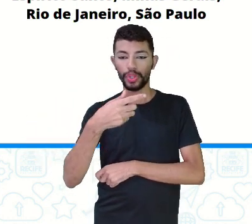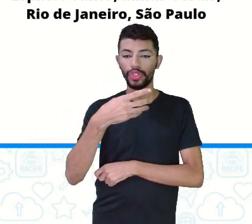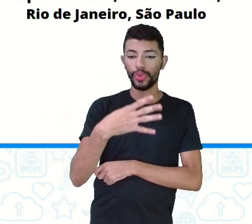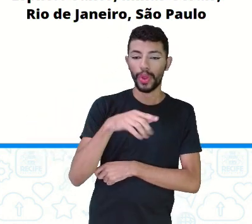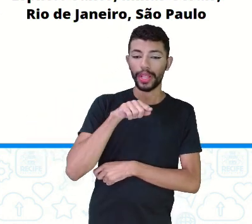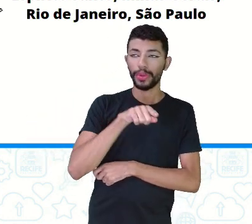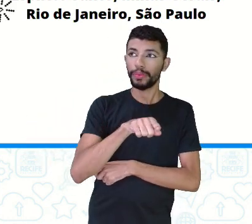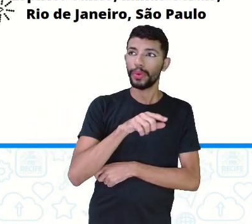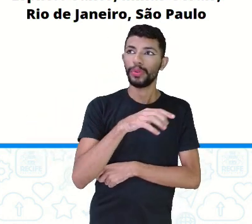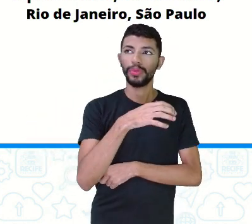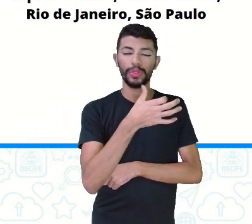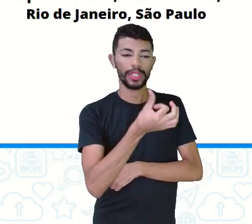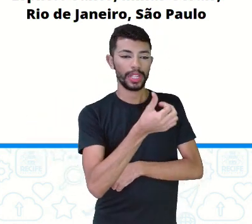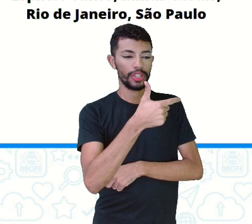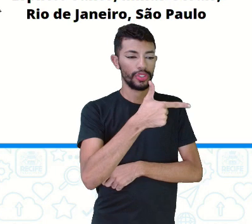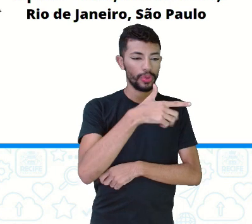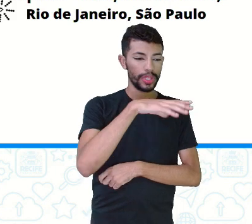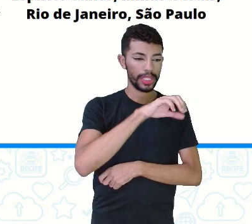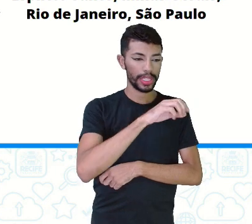924.620